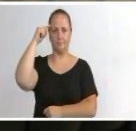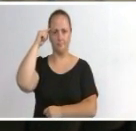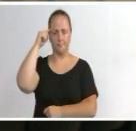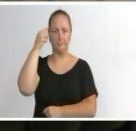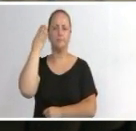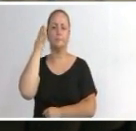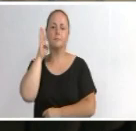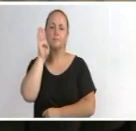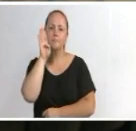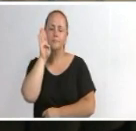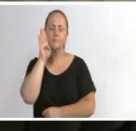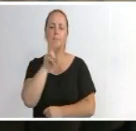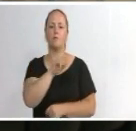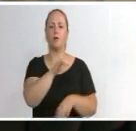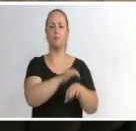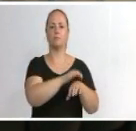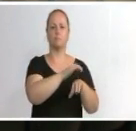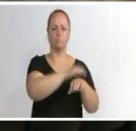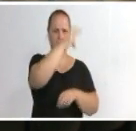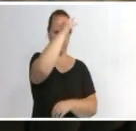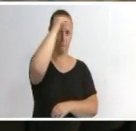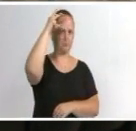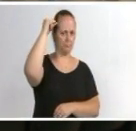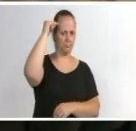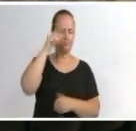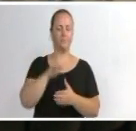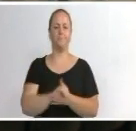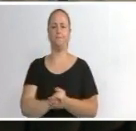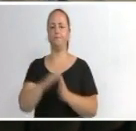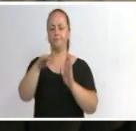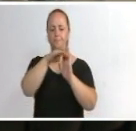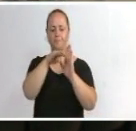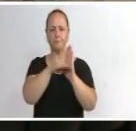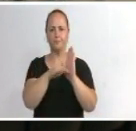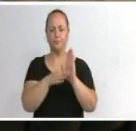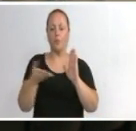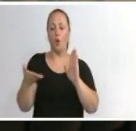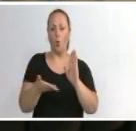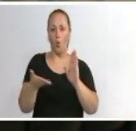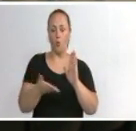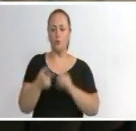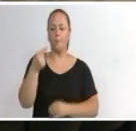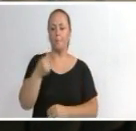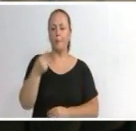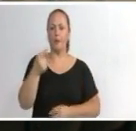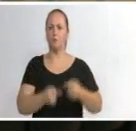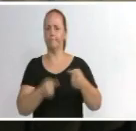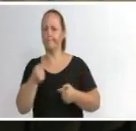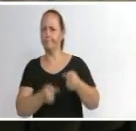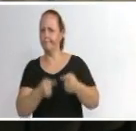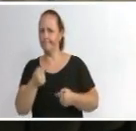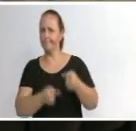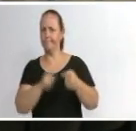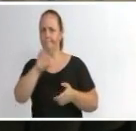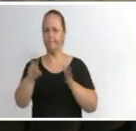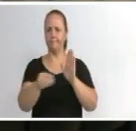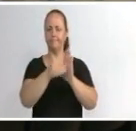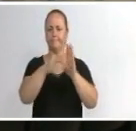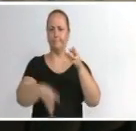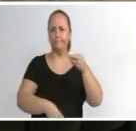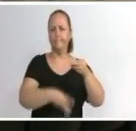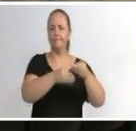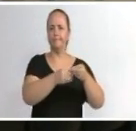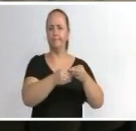Beto Tribes. Ao Executivo. Matéria da ordem do dia. Em fase de discussão em primeiro turno, para o oferecimento de emendas que envolvam o